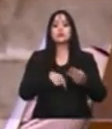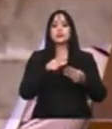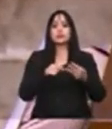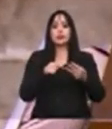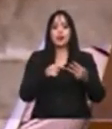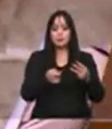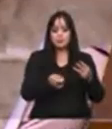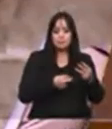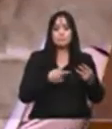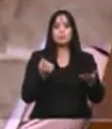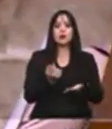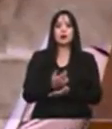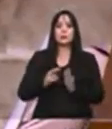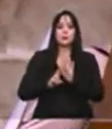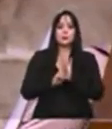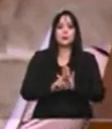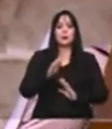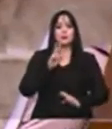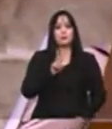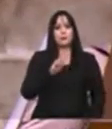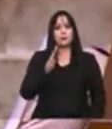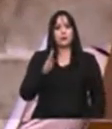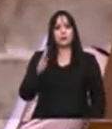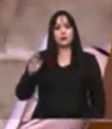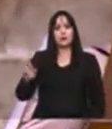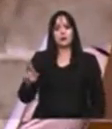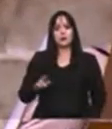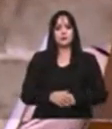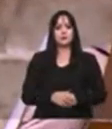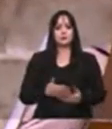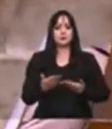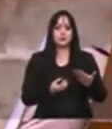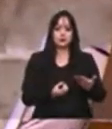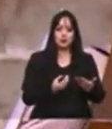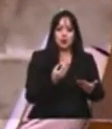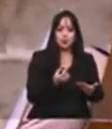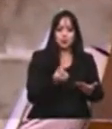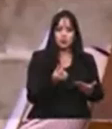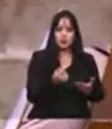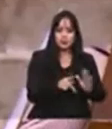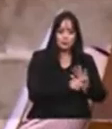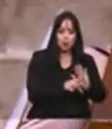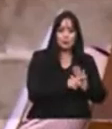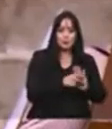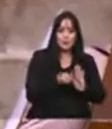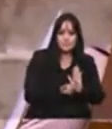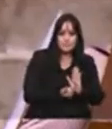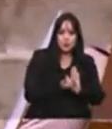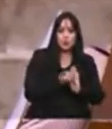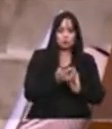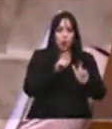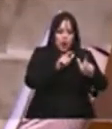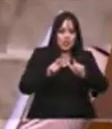da propina foi paga pelo representante da VBBR, por meio de entrega de valores em espécie, impostos de combustível,